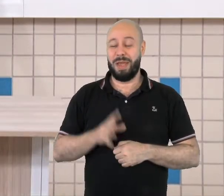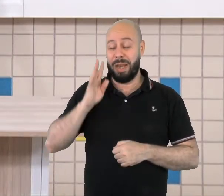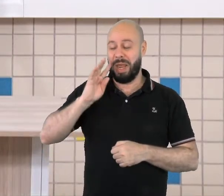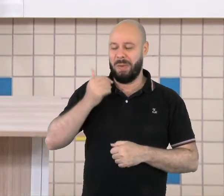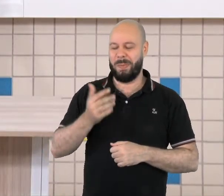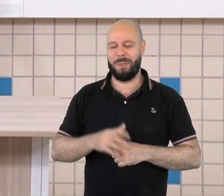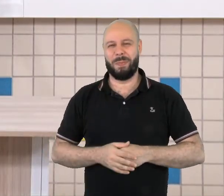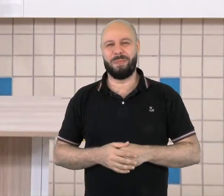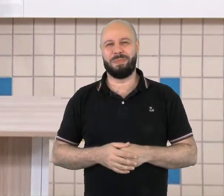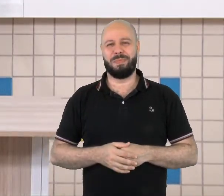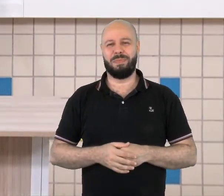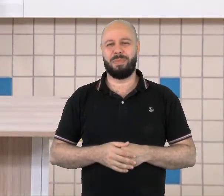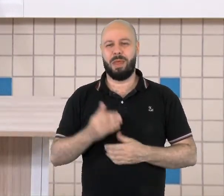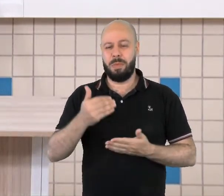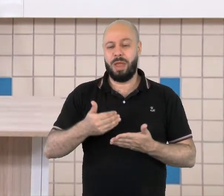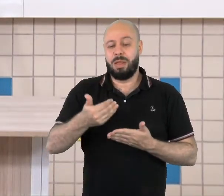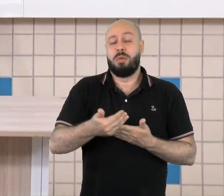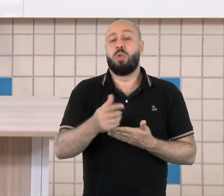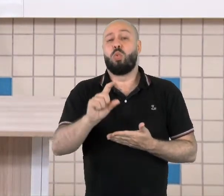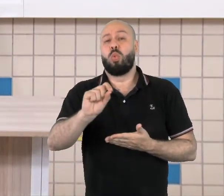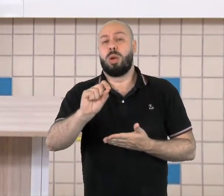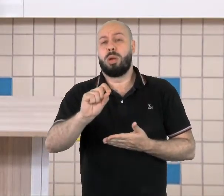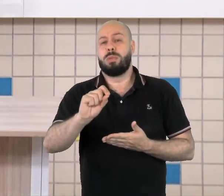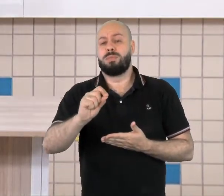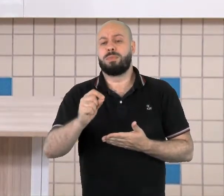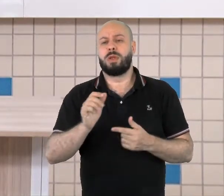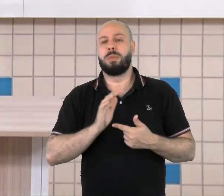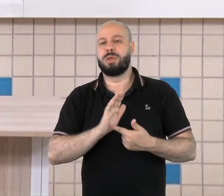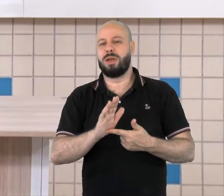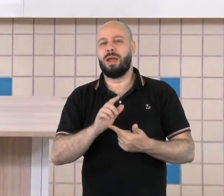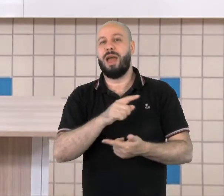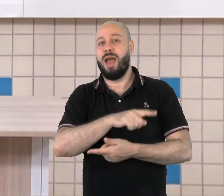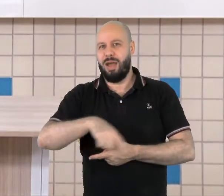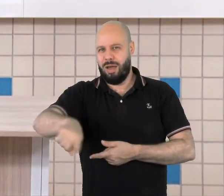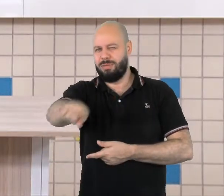Seguindo, eu vou trazer para vocês aqui, agora